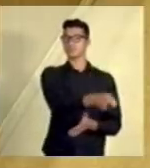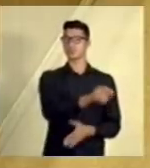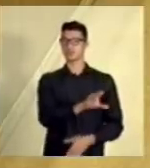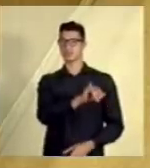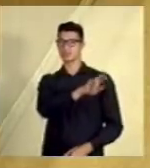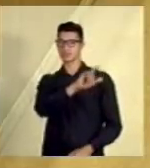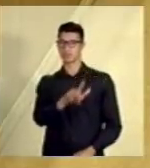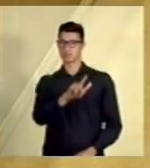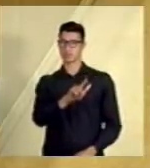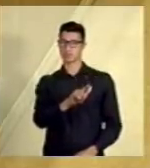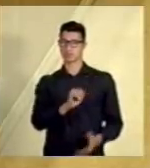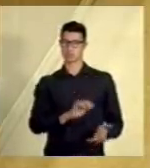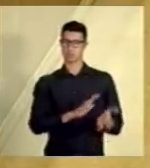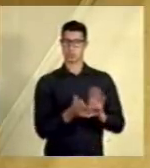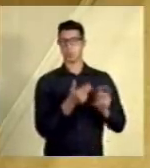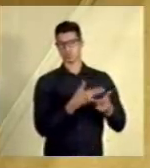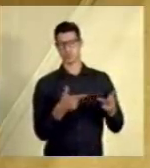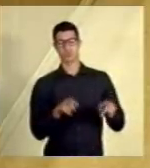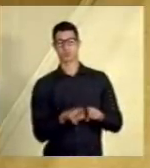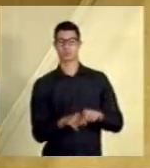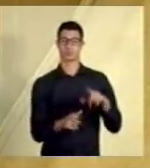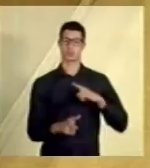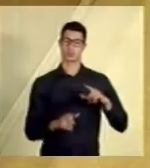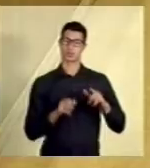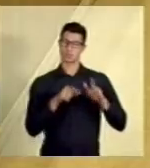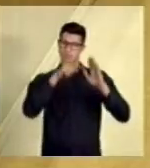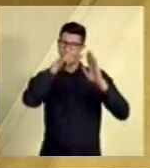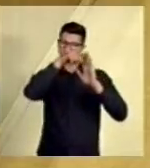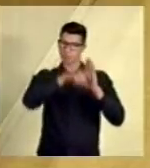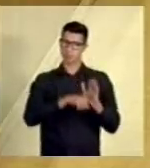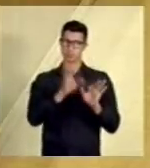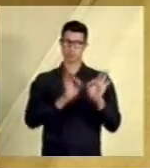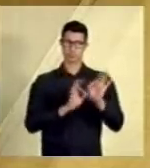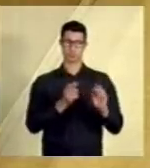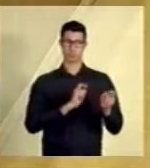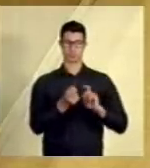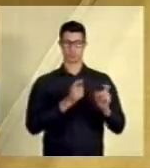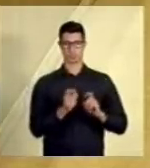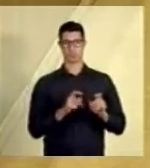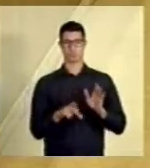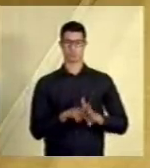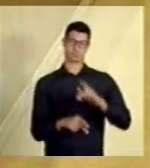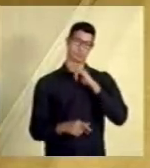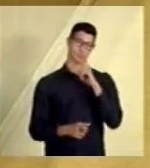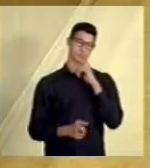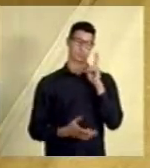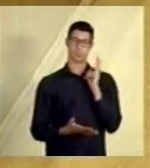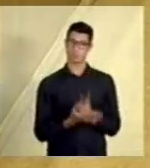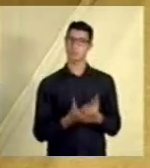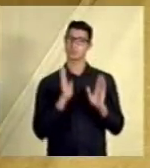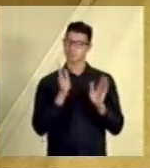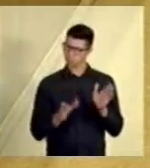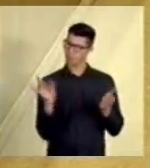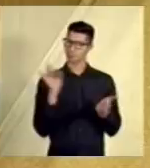das pessoas naturais a instauração do procedimento administrativo de dúvida. Isso bem